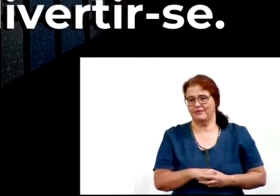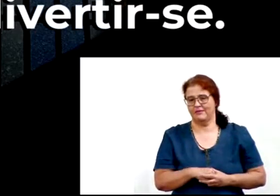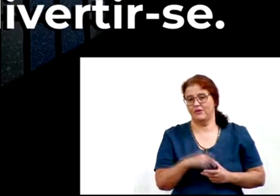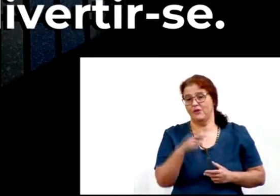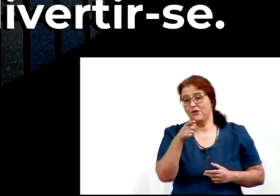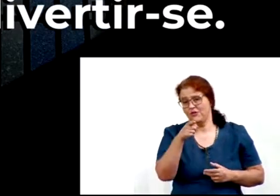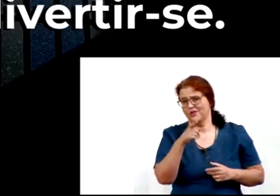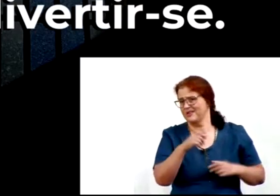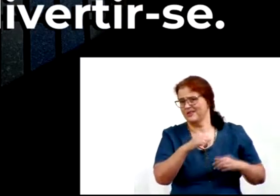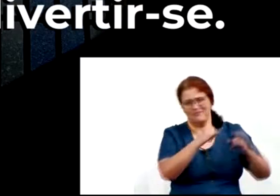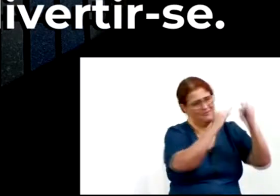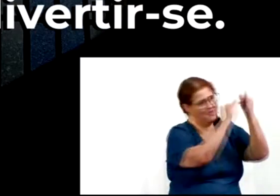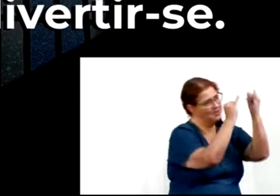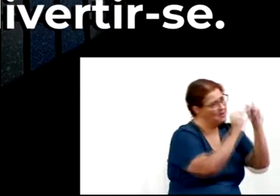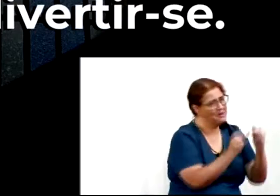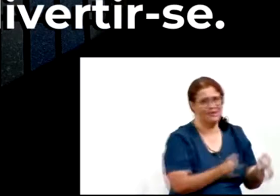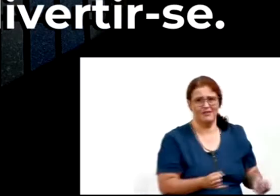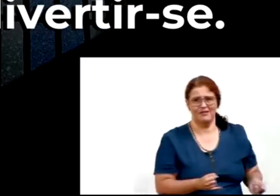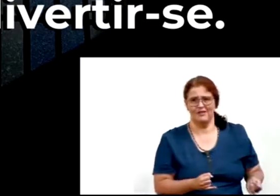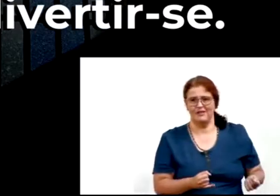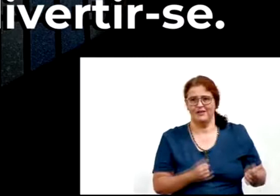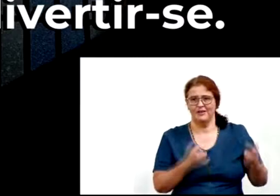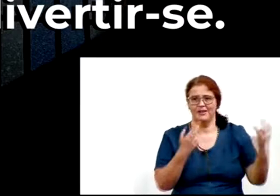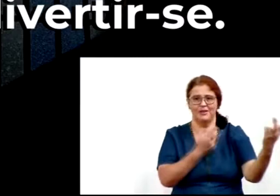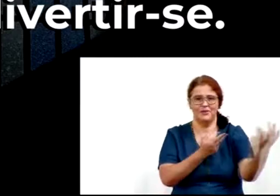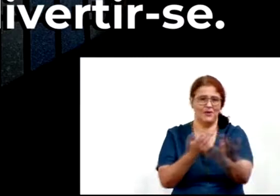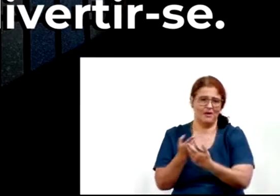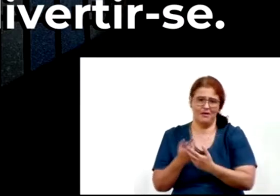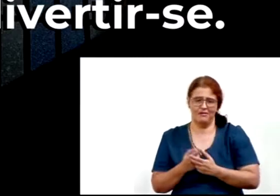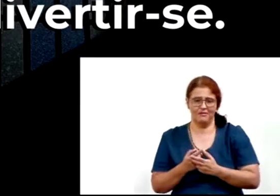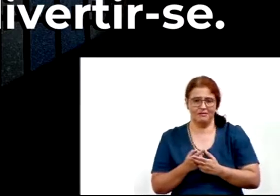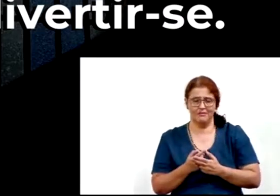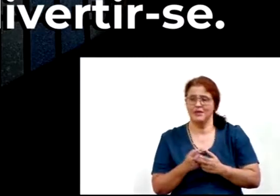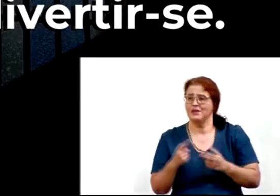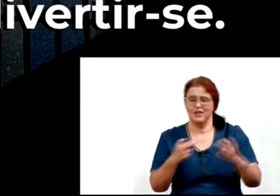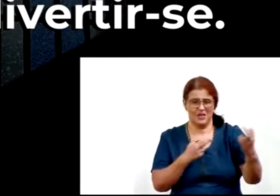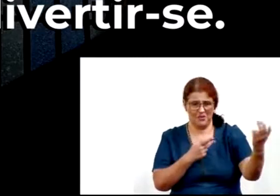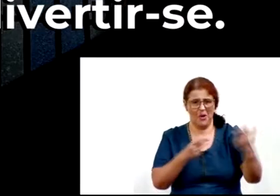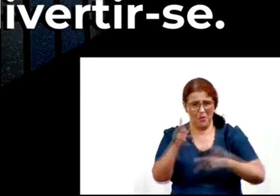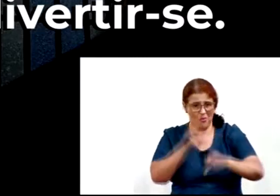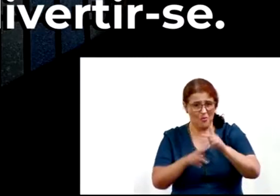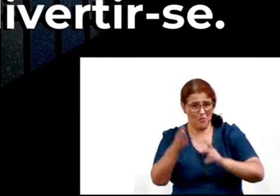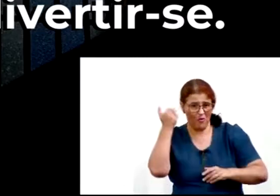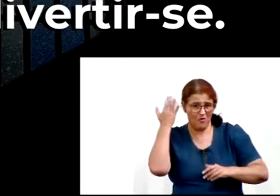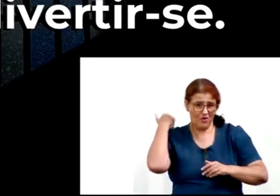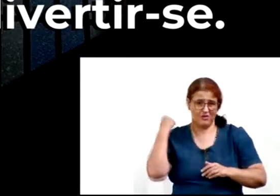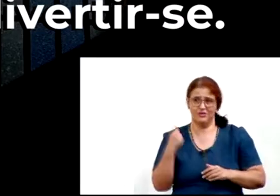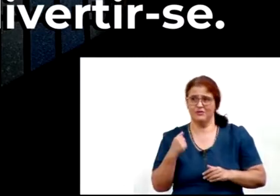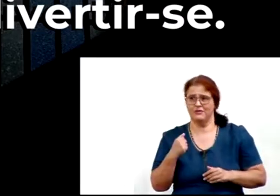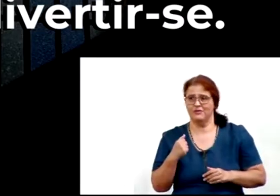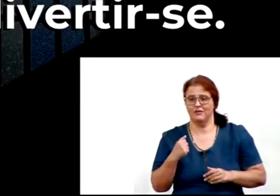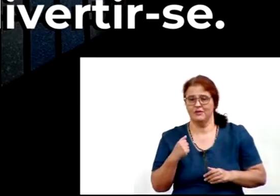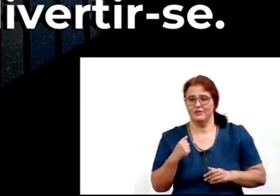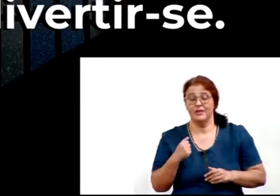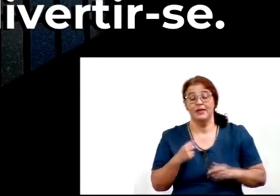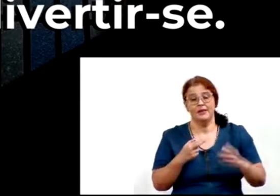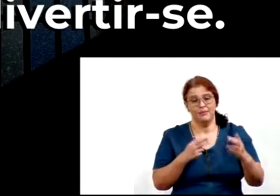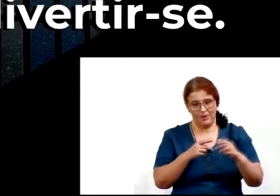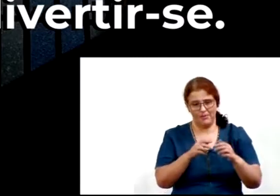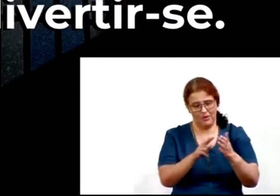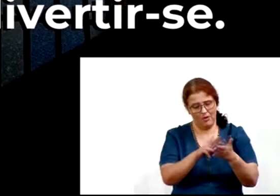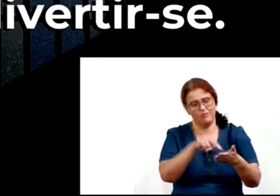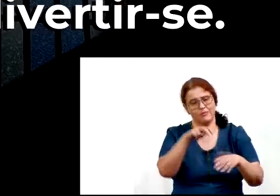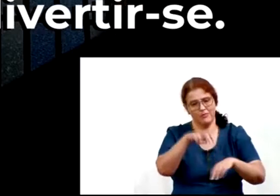pois, idólatras, como alguns deles, porquanto está escrito: o povo assentou-se para comer e beber,